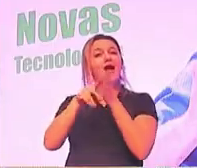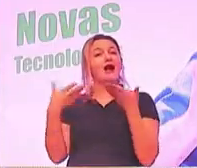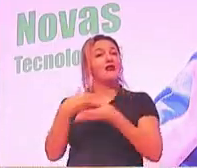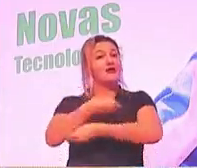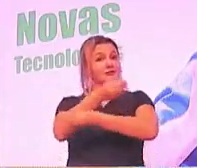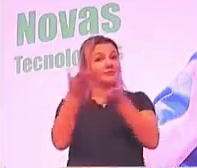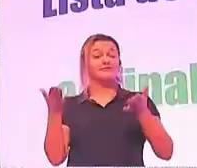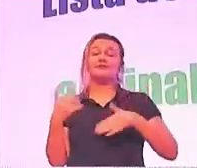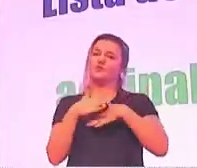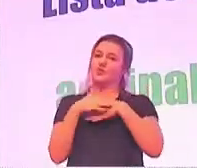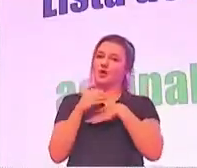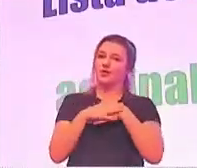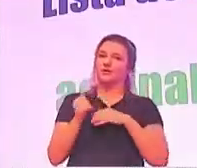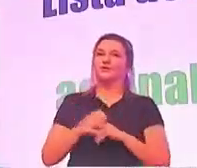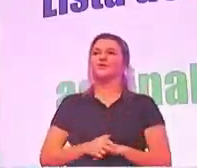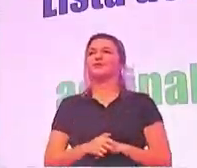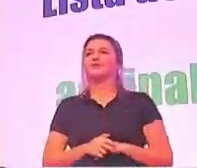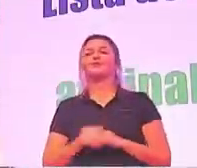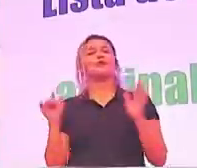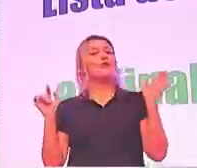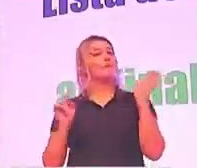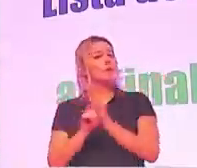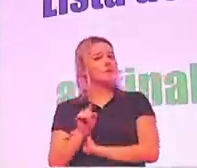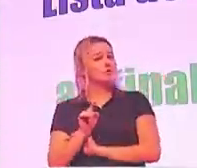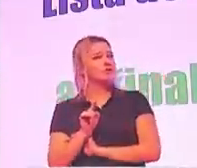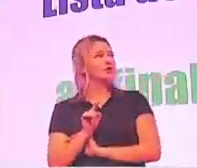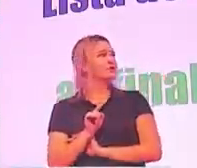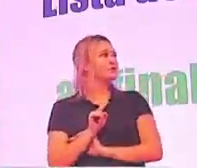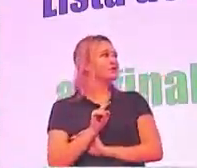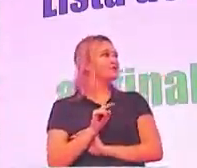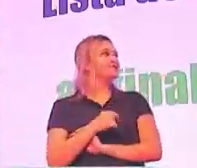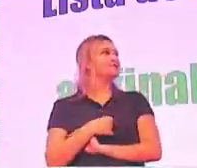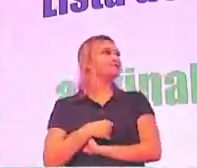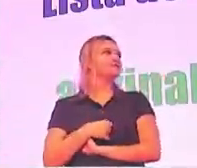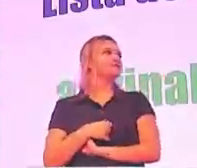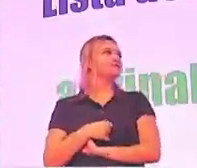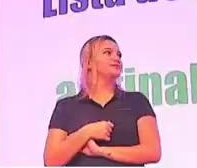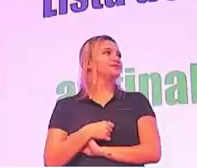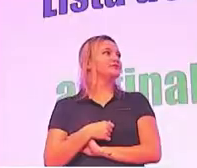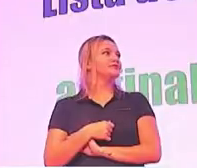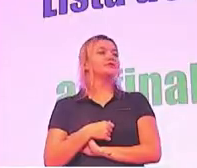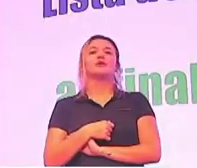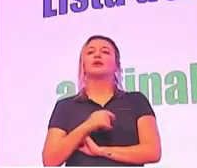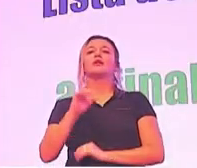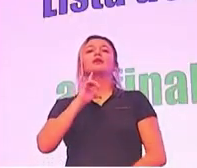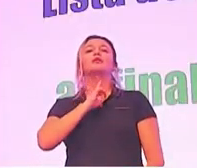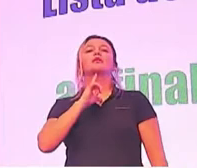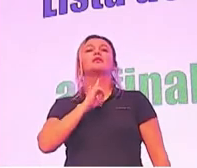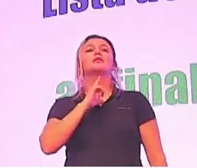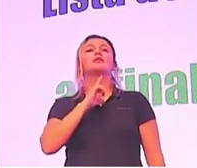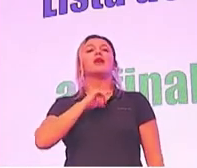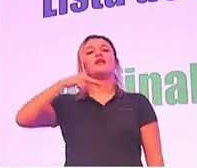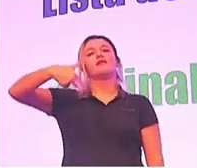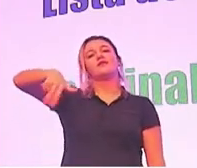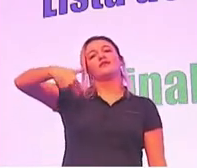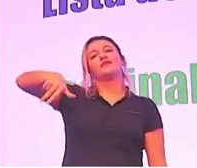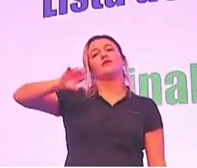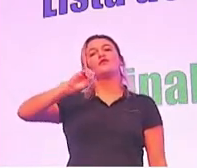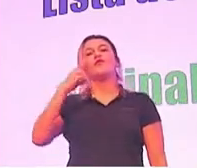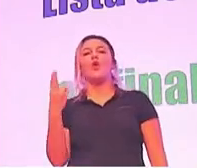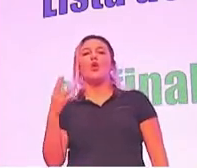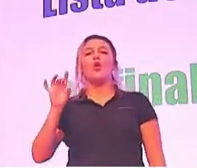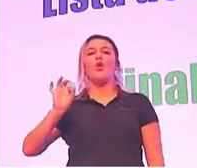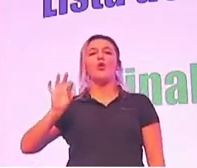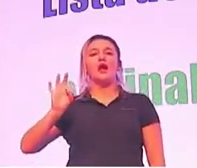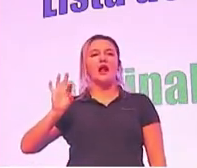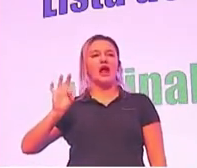tá? Quem aqui que tem, vou passar a lista de ferramentas no final da palestra, quem aqui que tem Vivo ou Claro, levanta a mão, por favor,